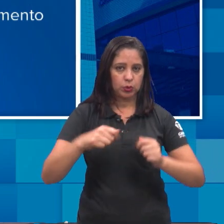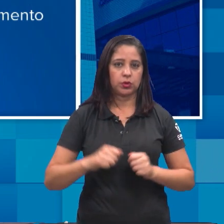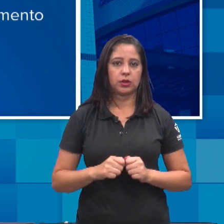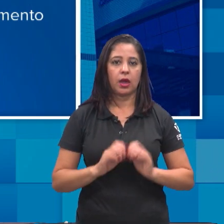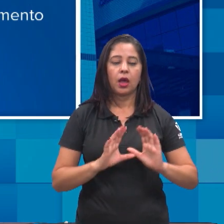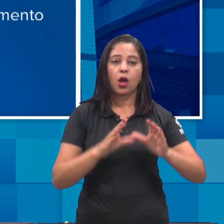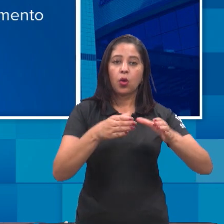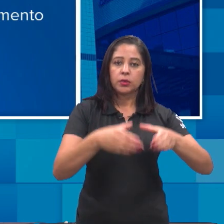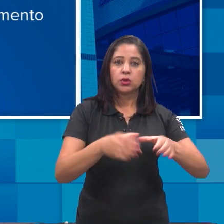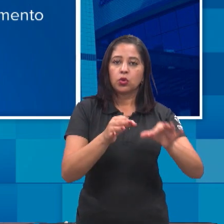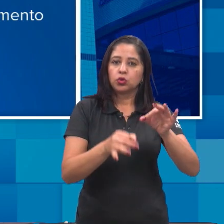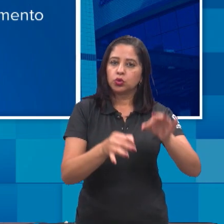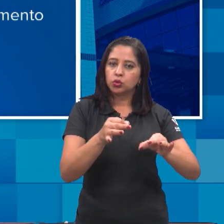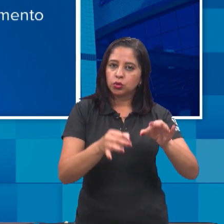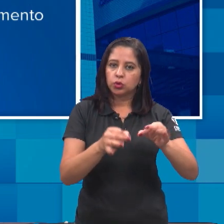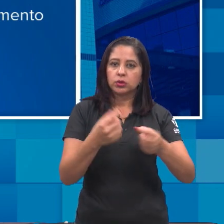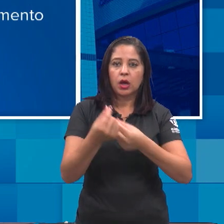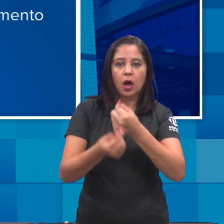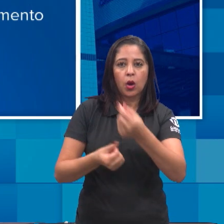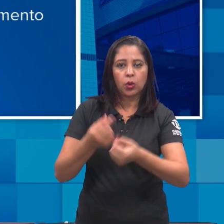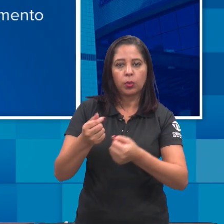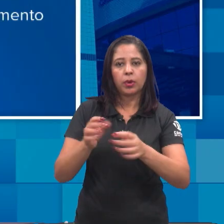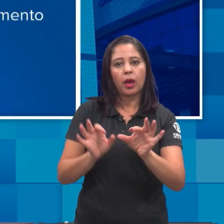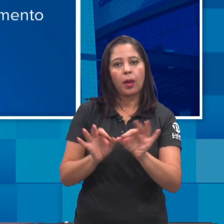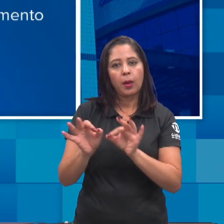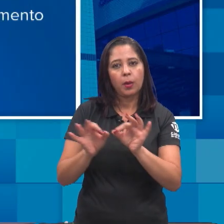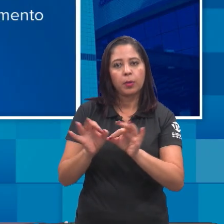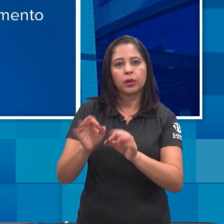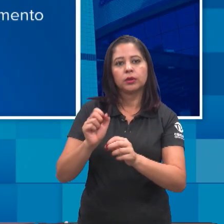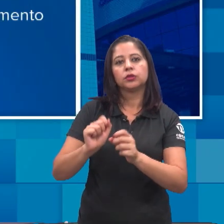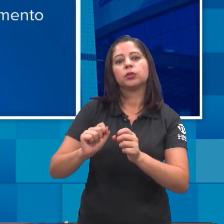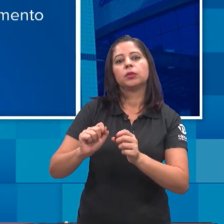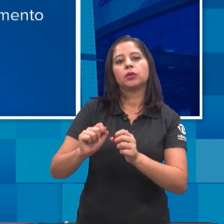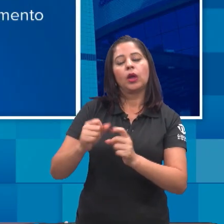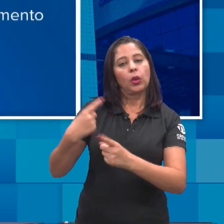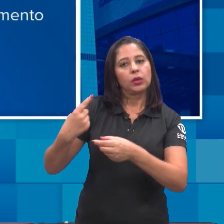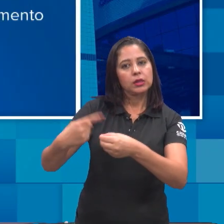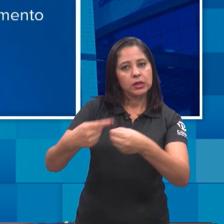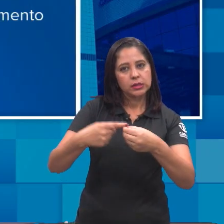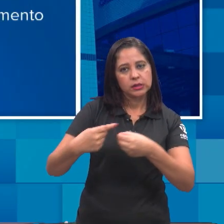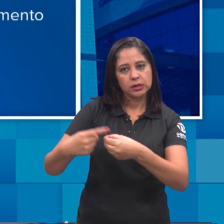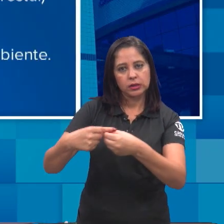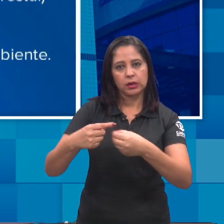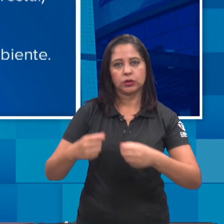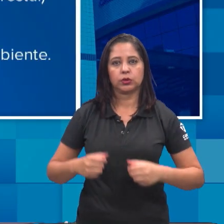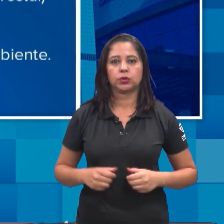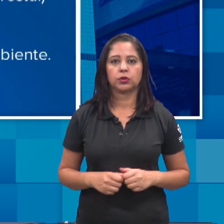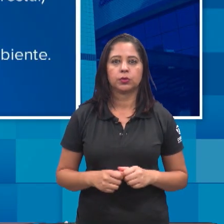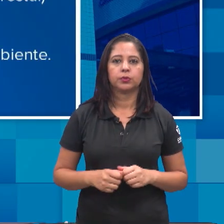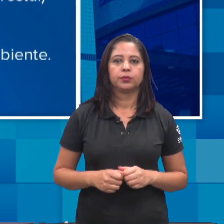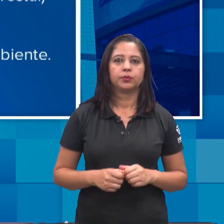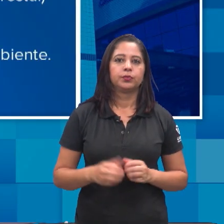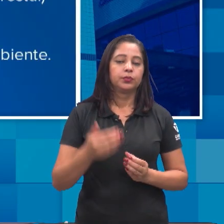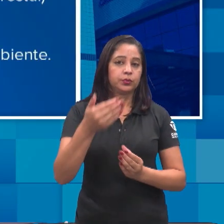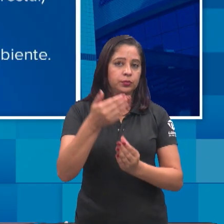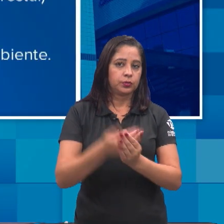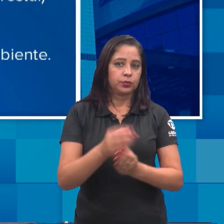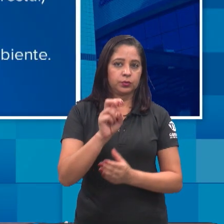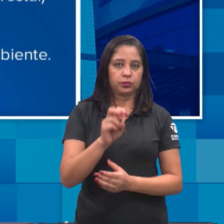ordinário. Comissões Justiça, Economia e Planejamento Urbano. Processo número